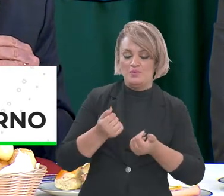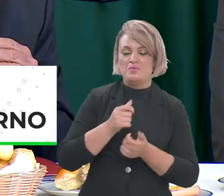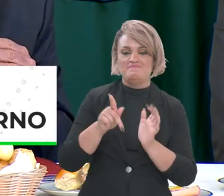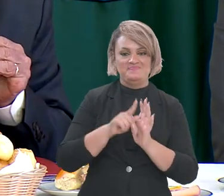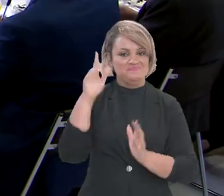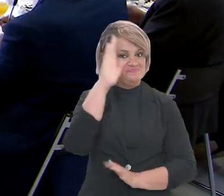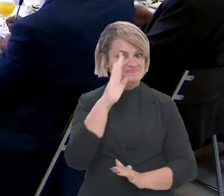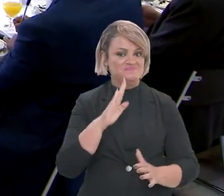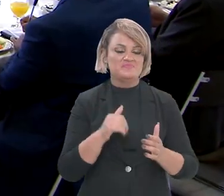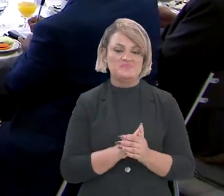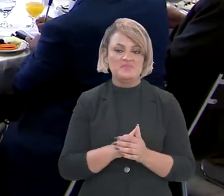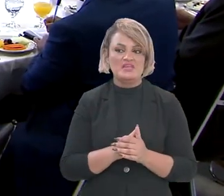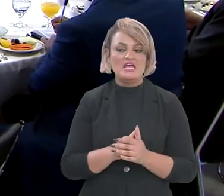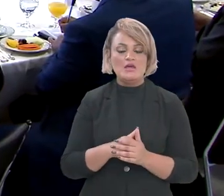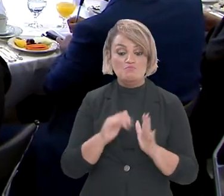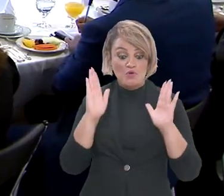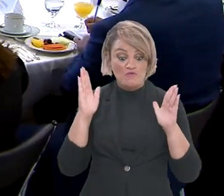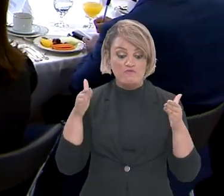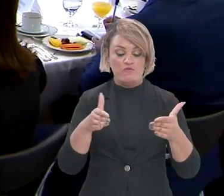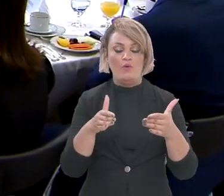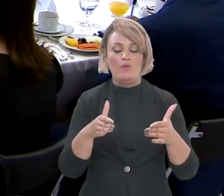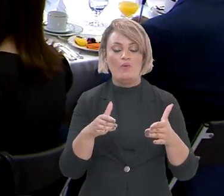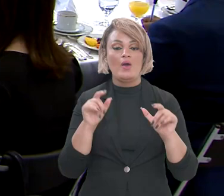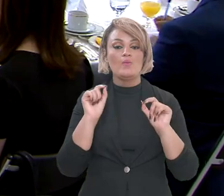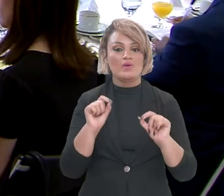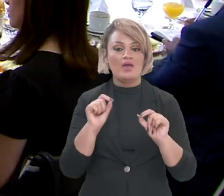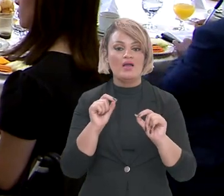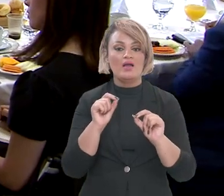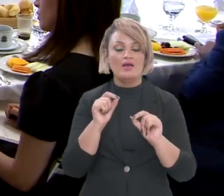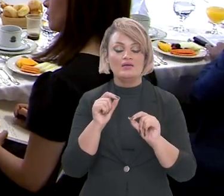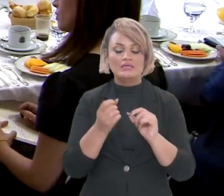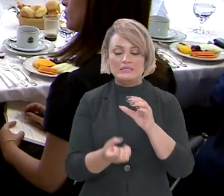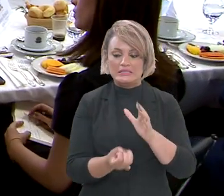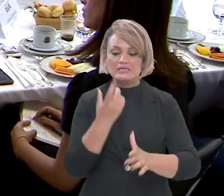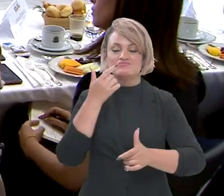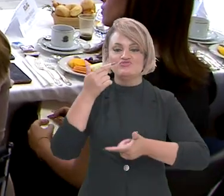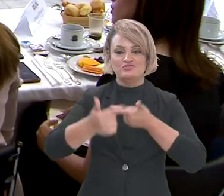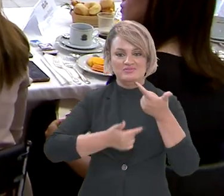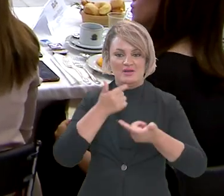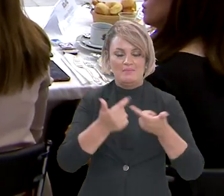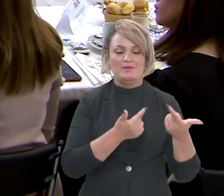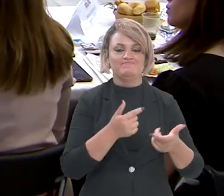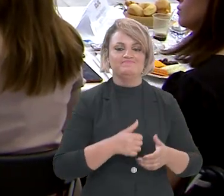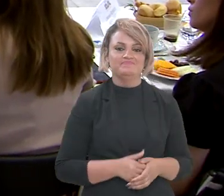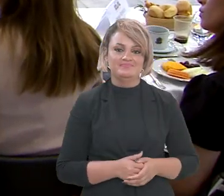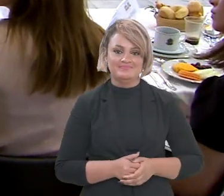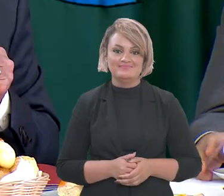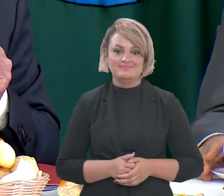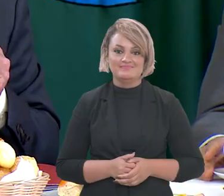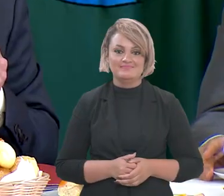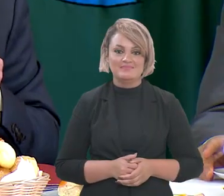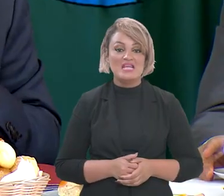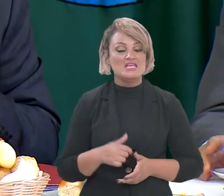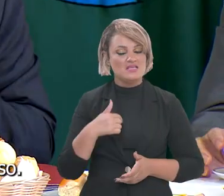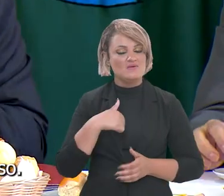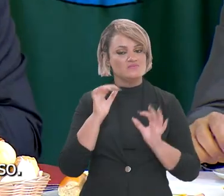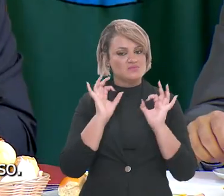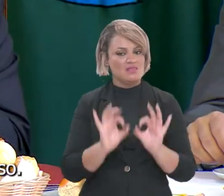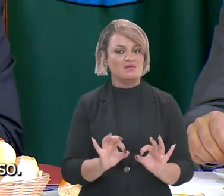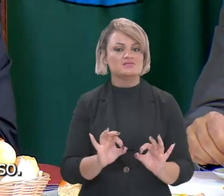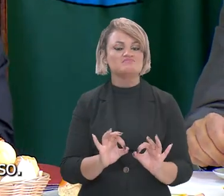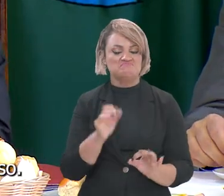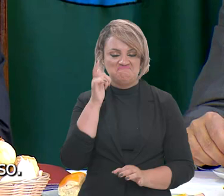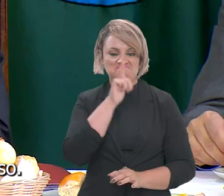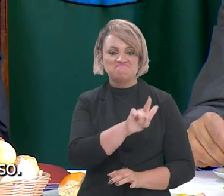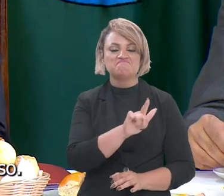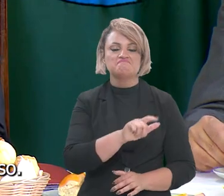economia brasileira. A minha obsessão agora é com o crescimento e com a geração de empregos. E eu tenho certeza